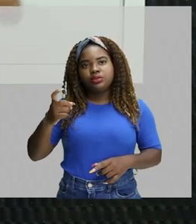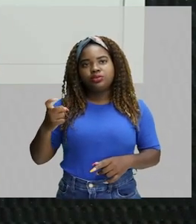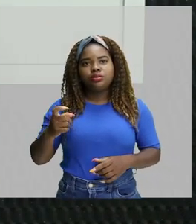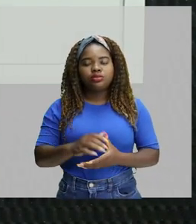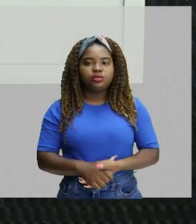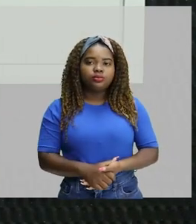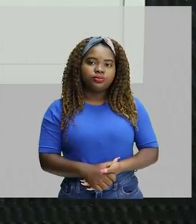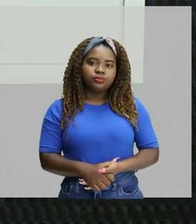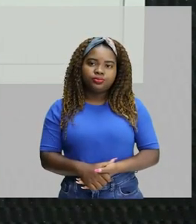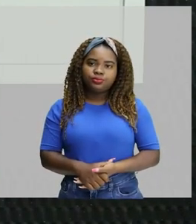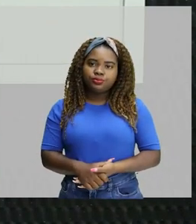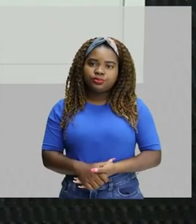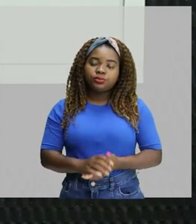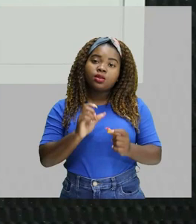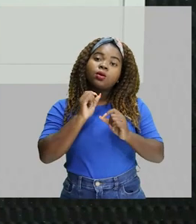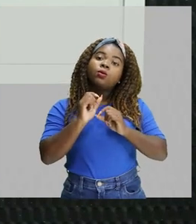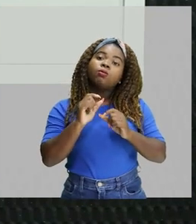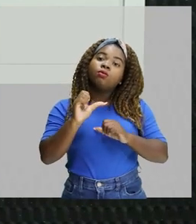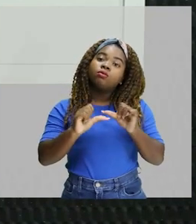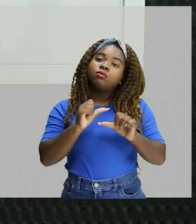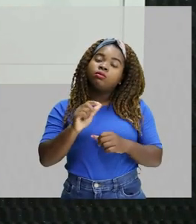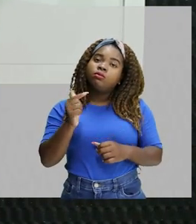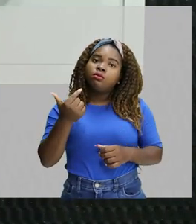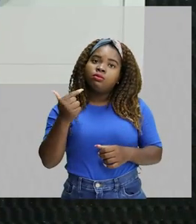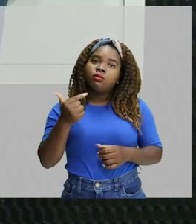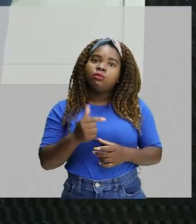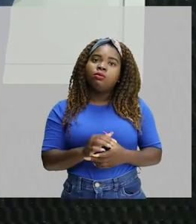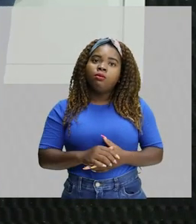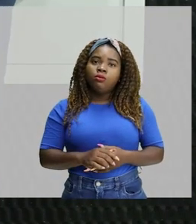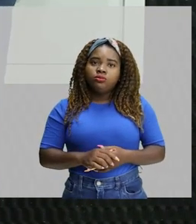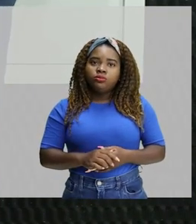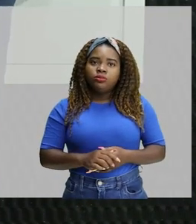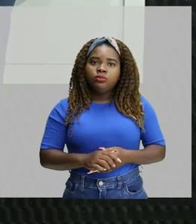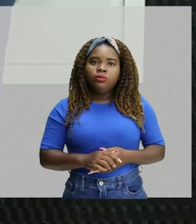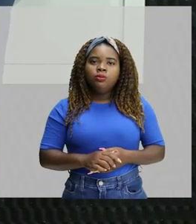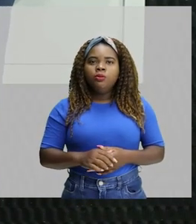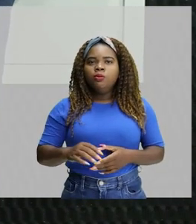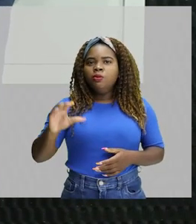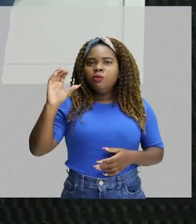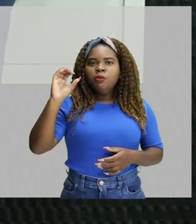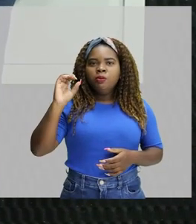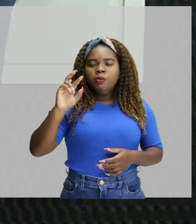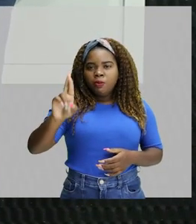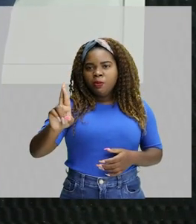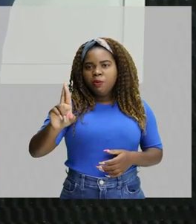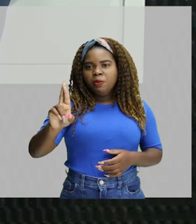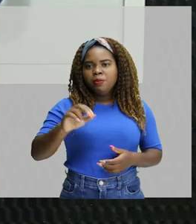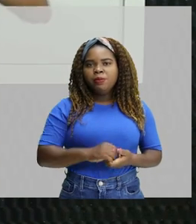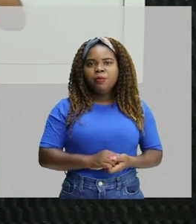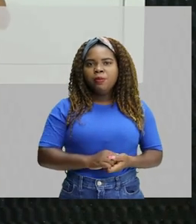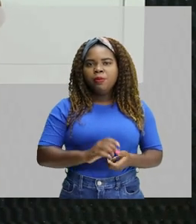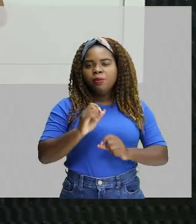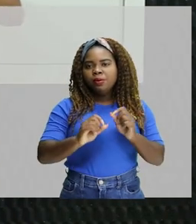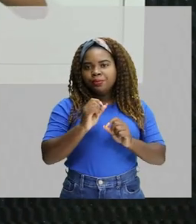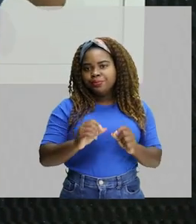x o que que mudou não tem esse carinha bem aqui ó esse cara aqui é zero esse